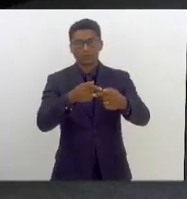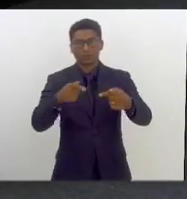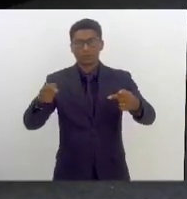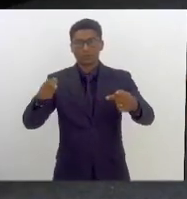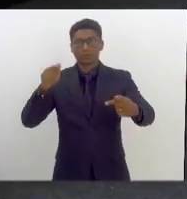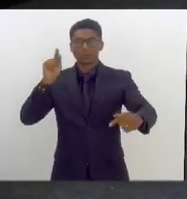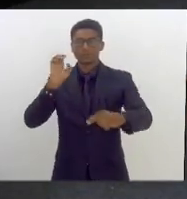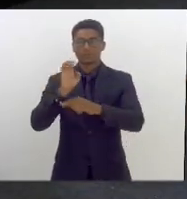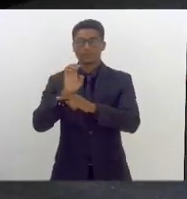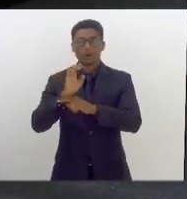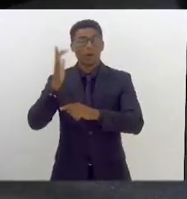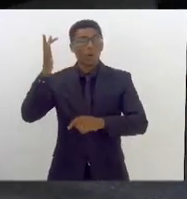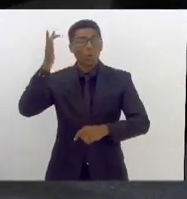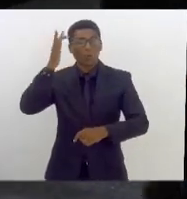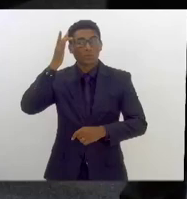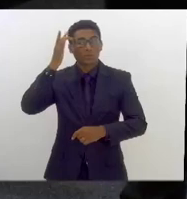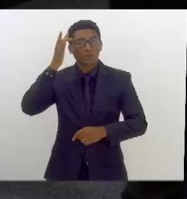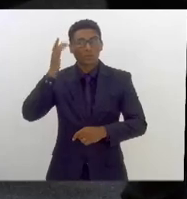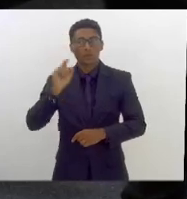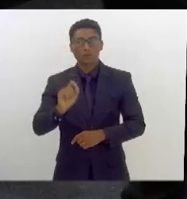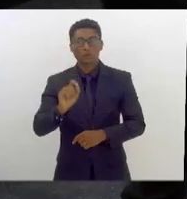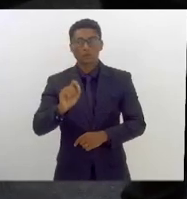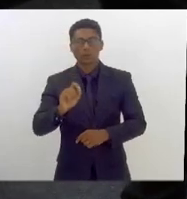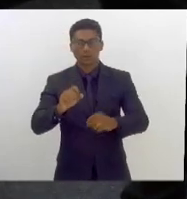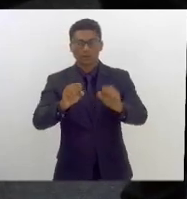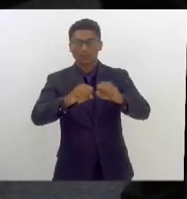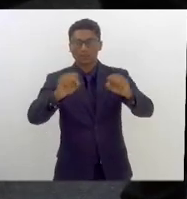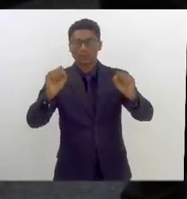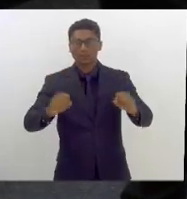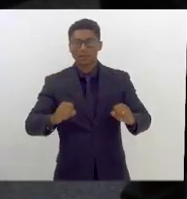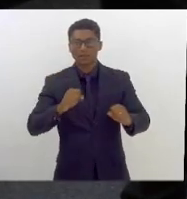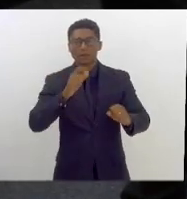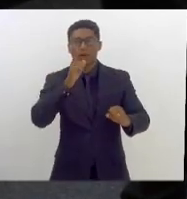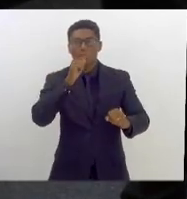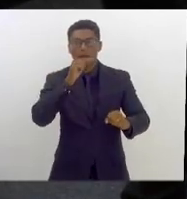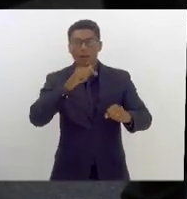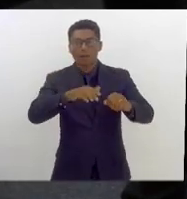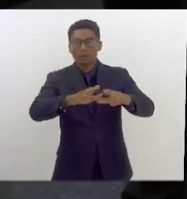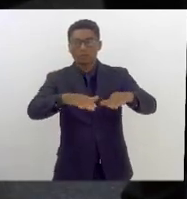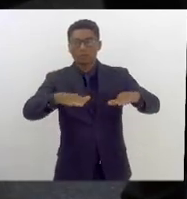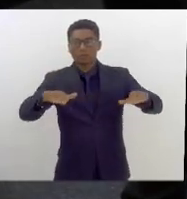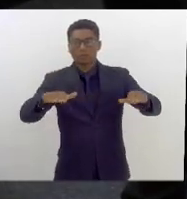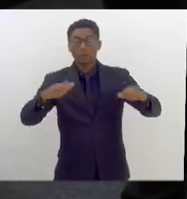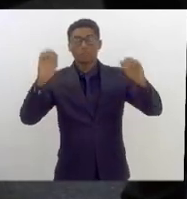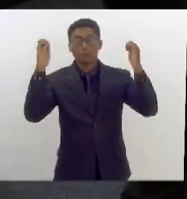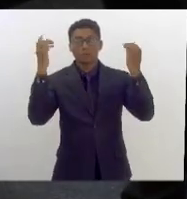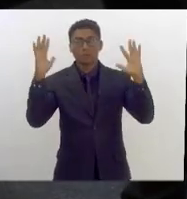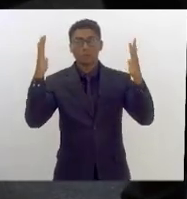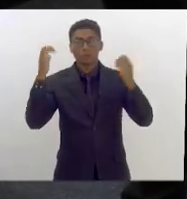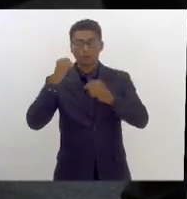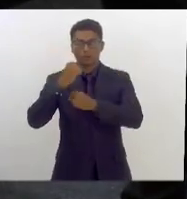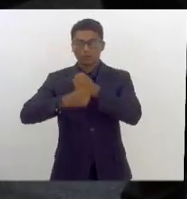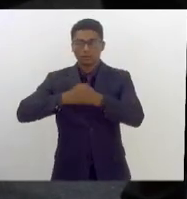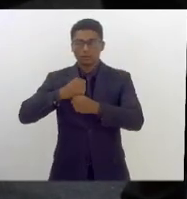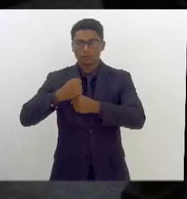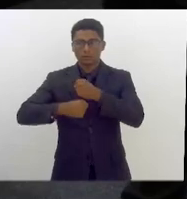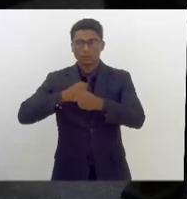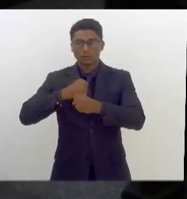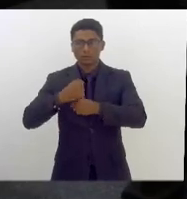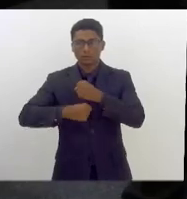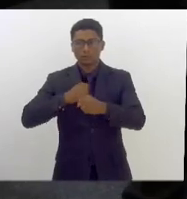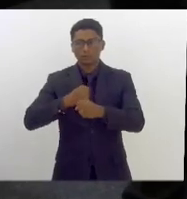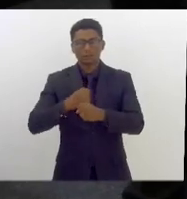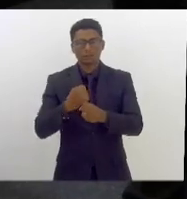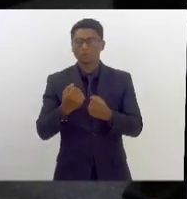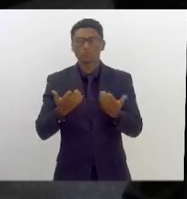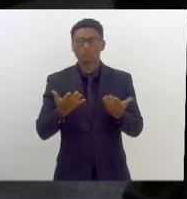de Conscientização do Sistema Costeiro Marinho, a ser comemorada anualmente na última